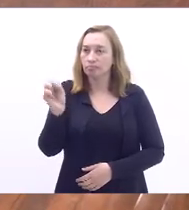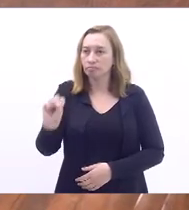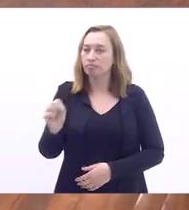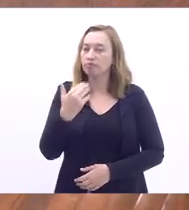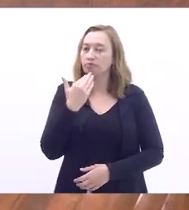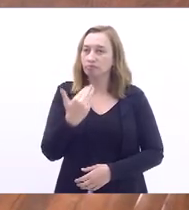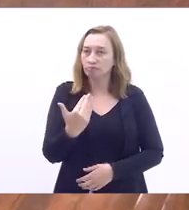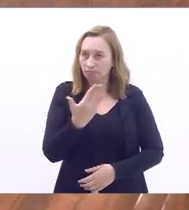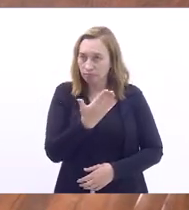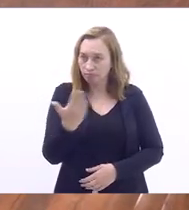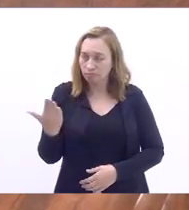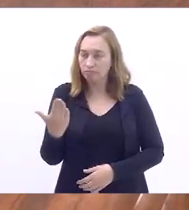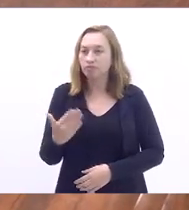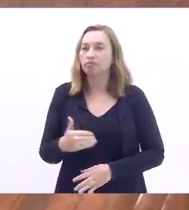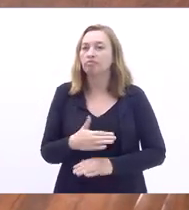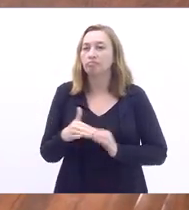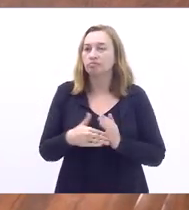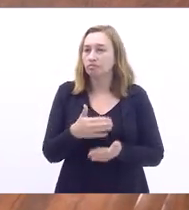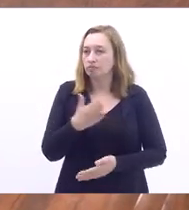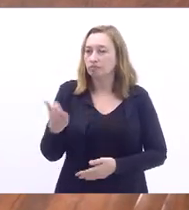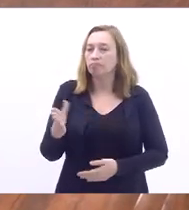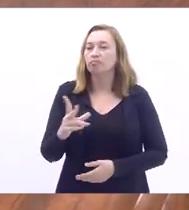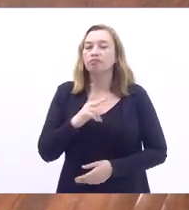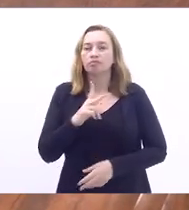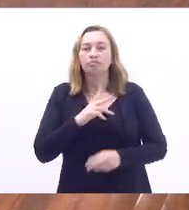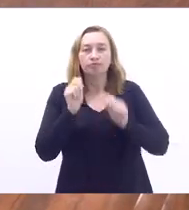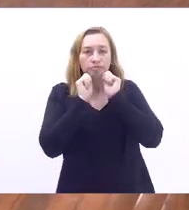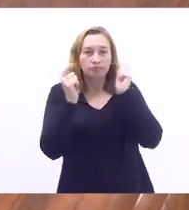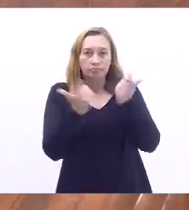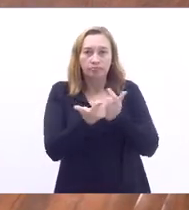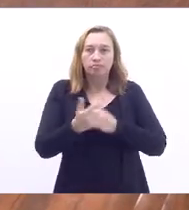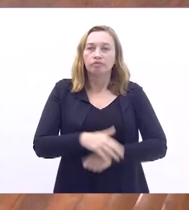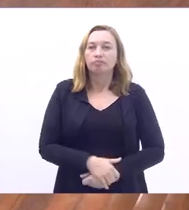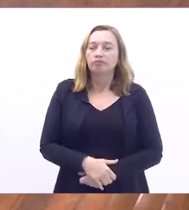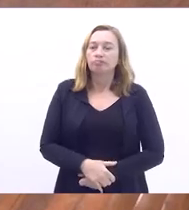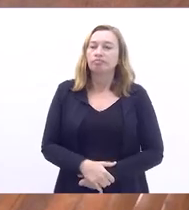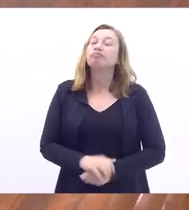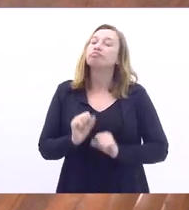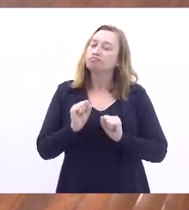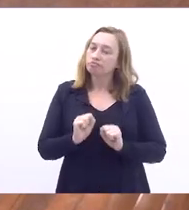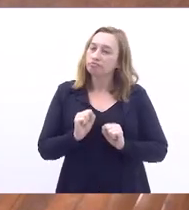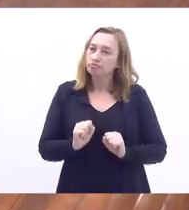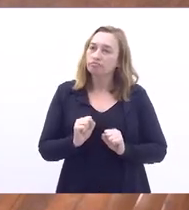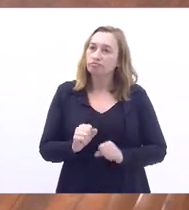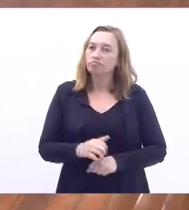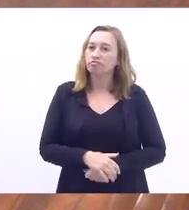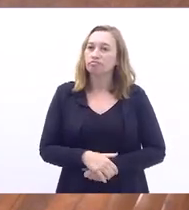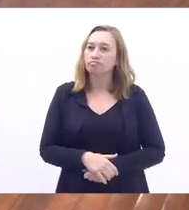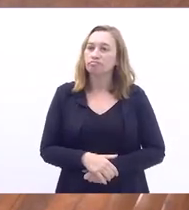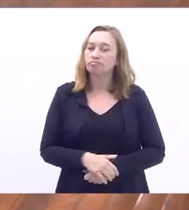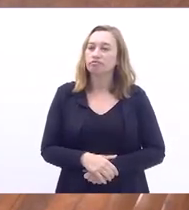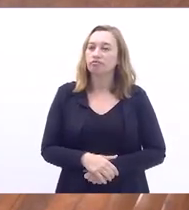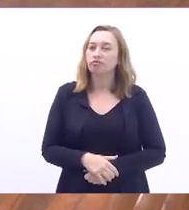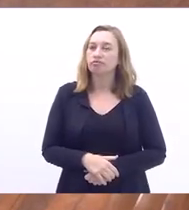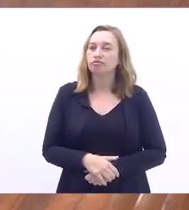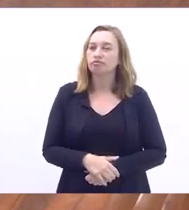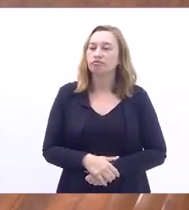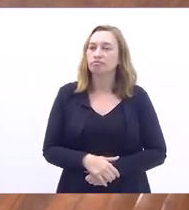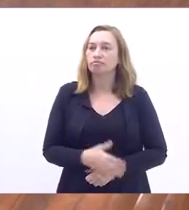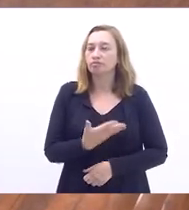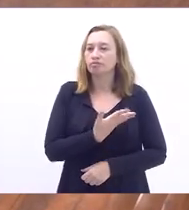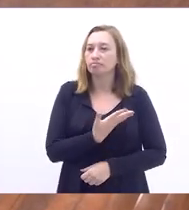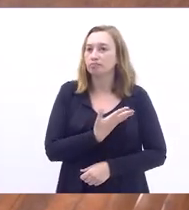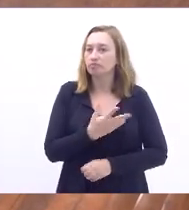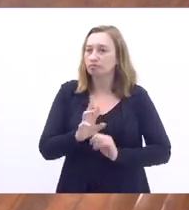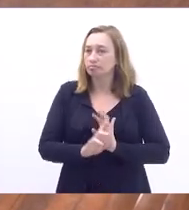sugestão né as entidades vai ficar Inclusive a própria Assembleia Legislativa se pudesse participar com amigos cuide desse dessa